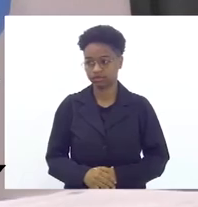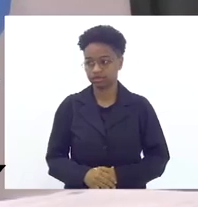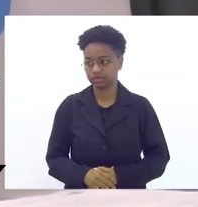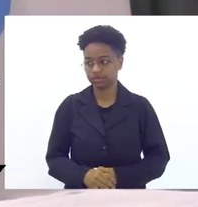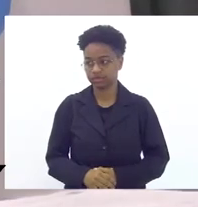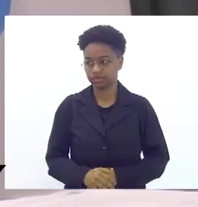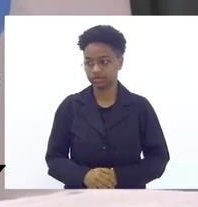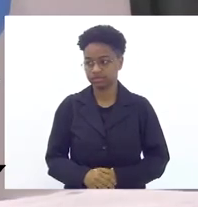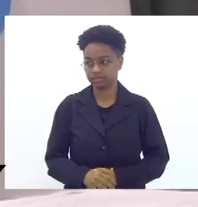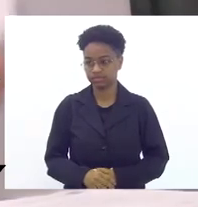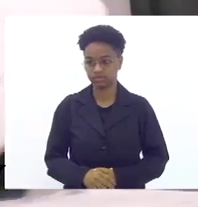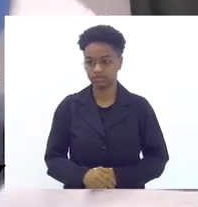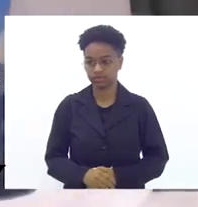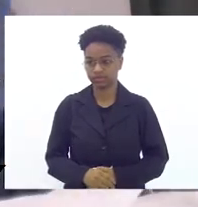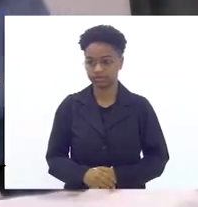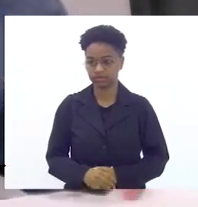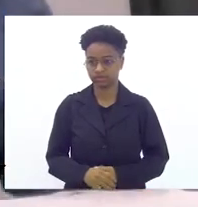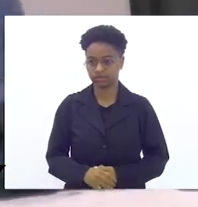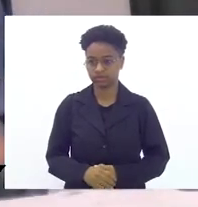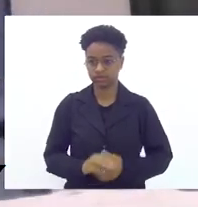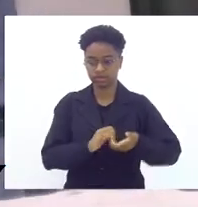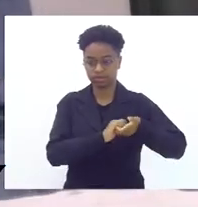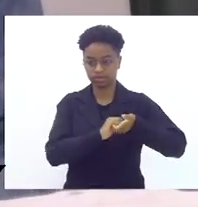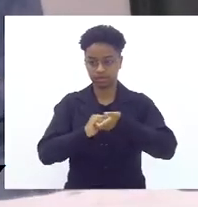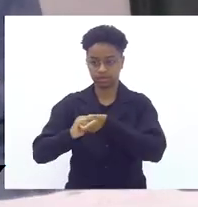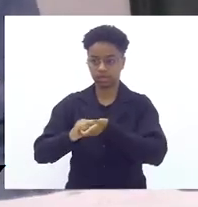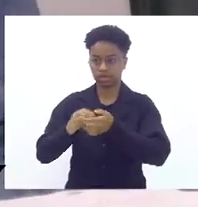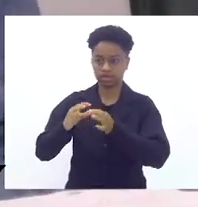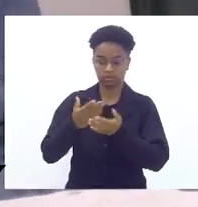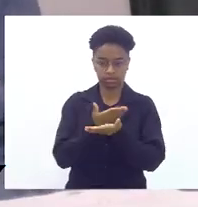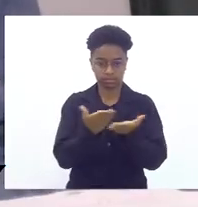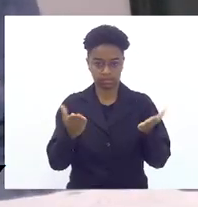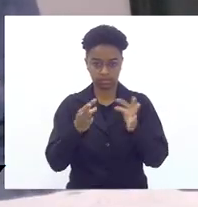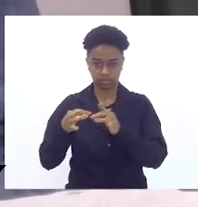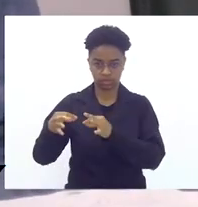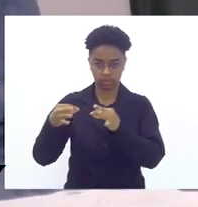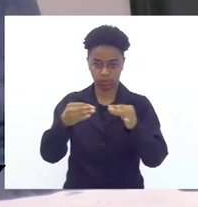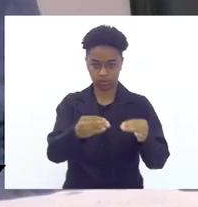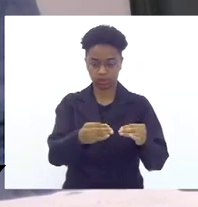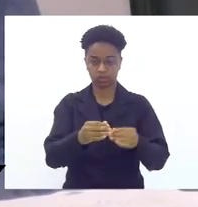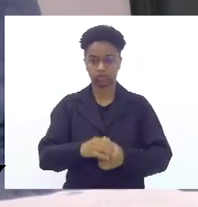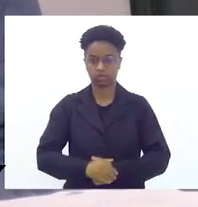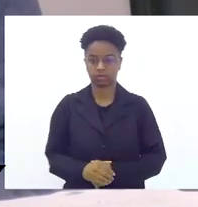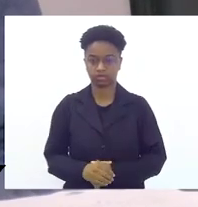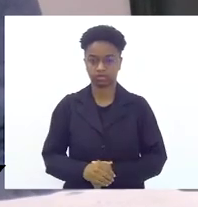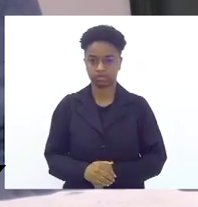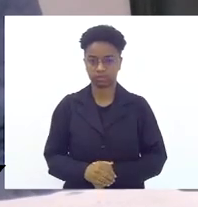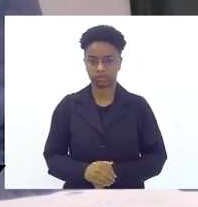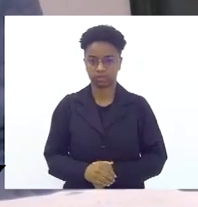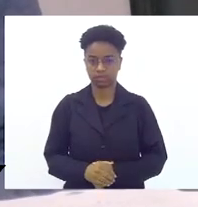bom saudação quilombolas a todas e a todos e primeiro eu quero